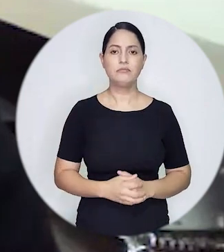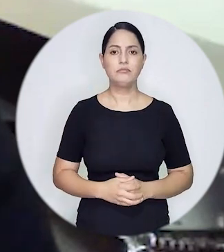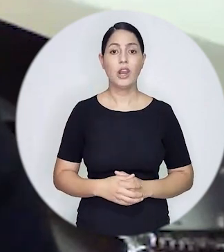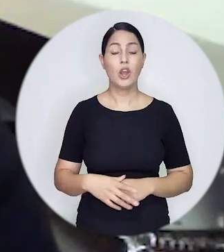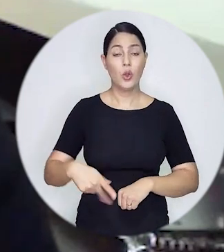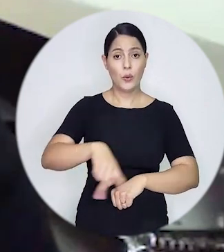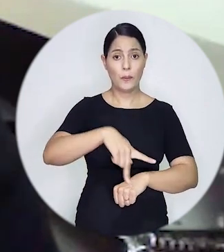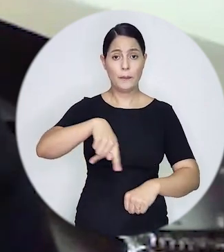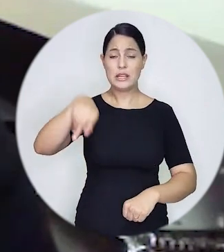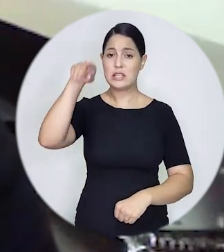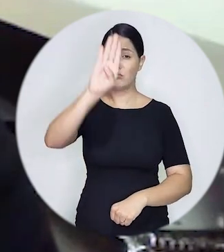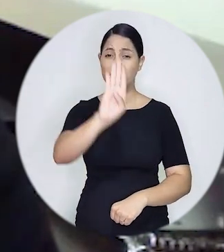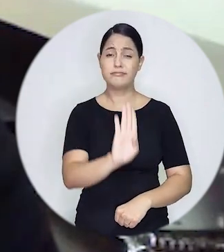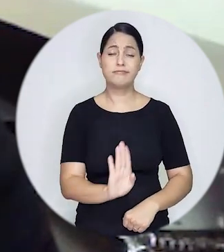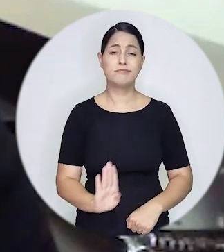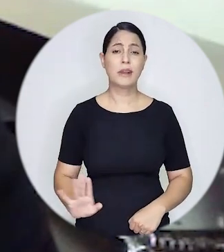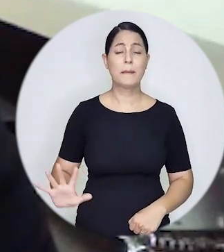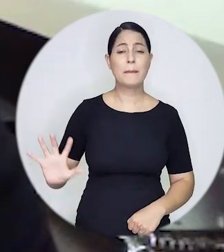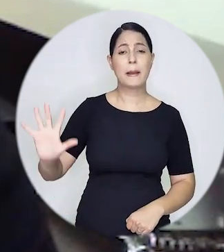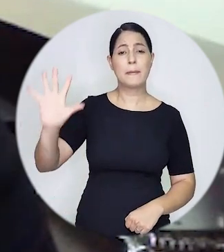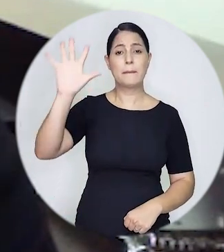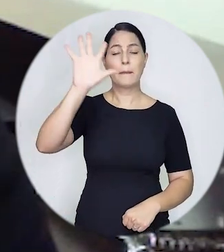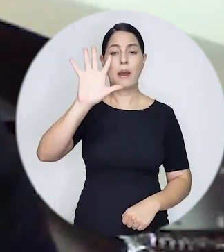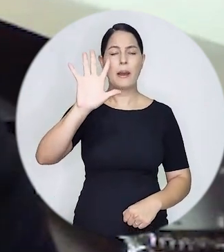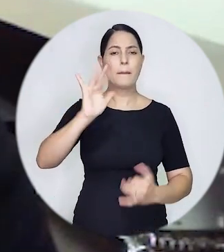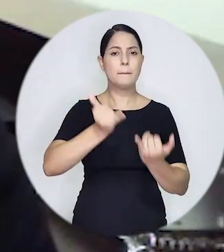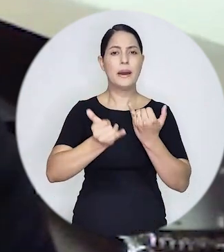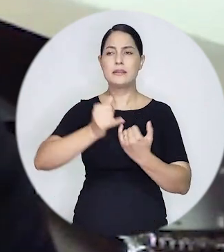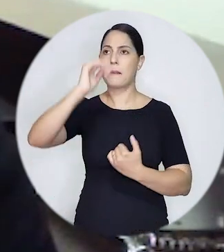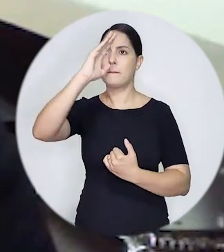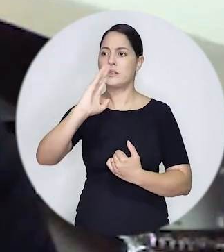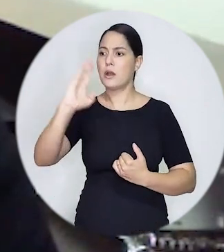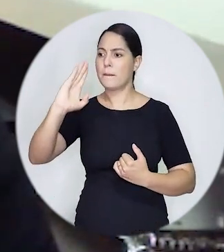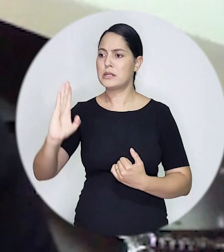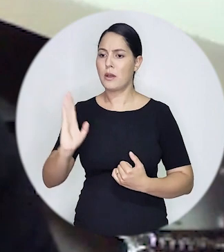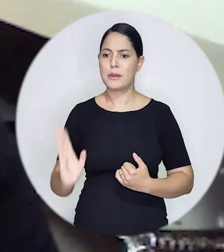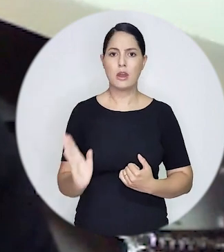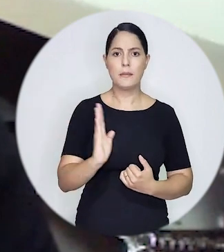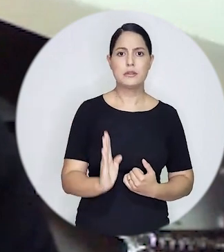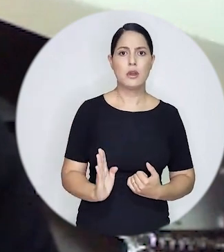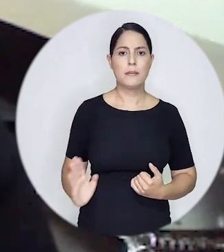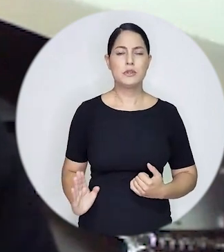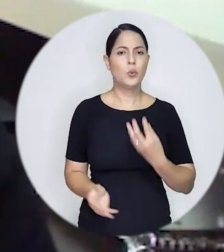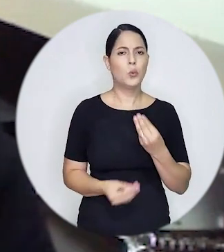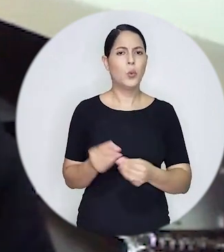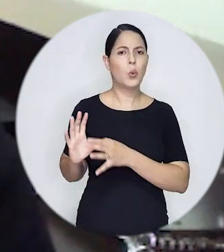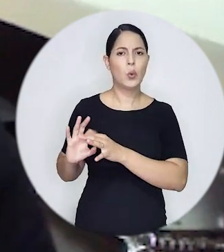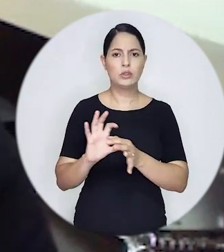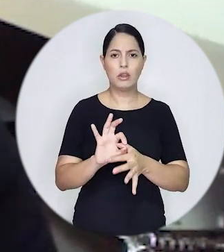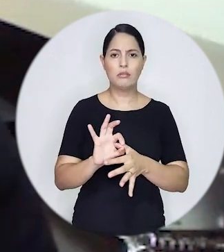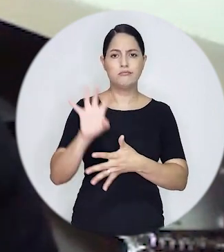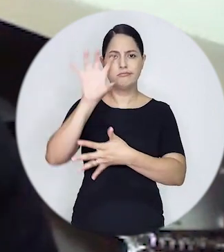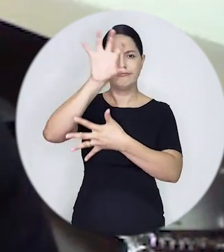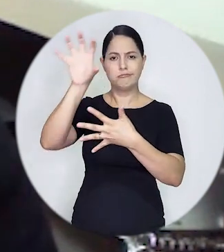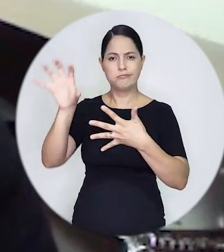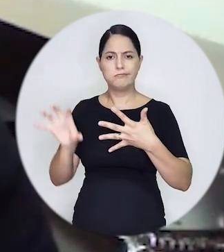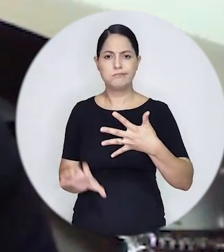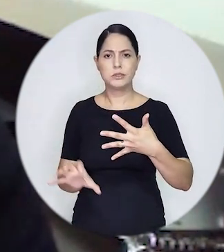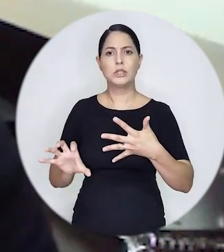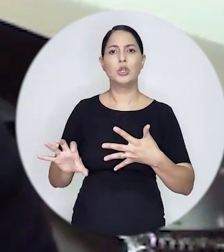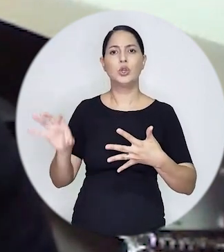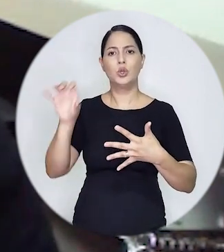ele é continental, ele é composto de vários Brasis, né? A realidade do sul do país é diferente da do norte e